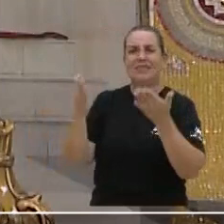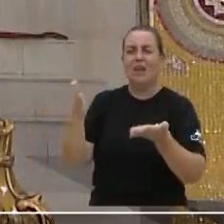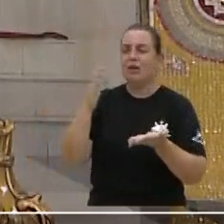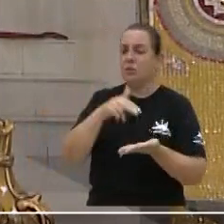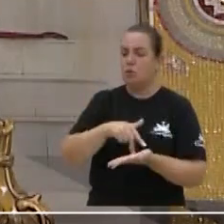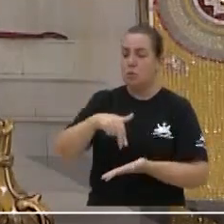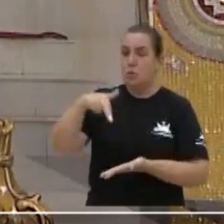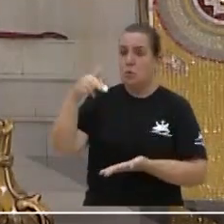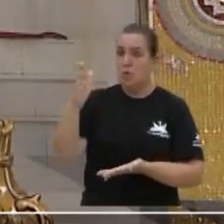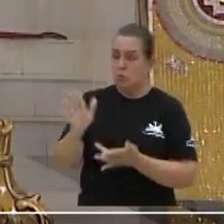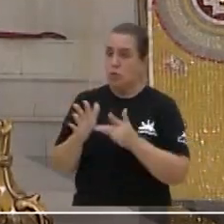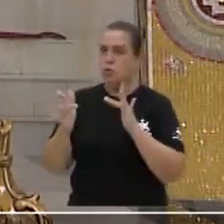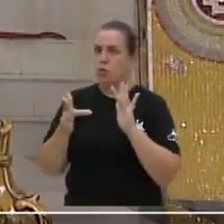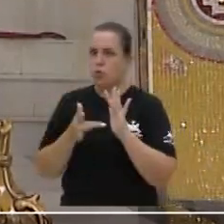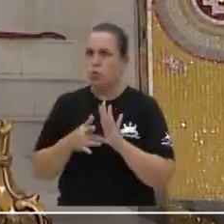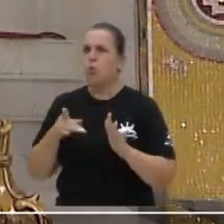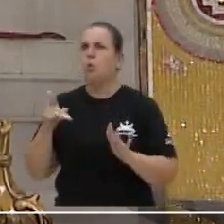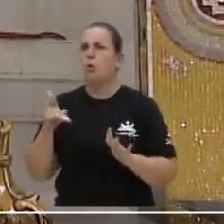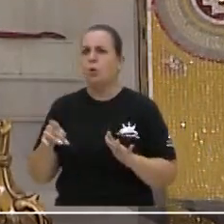pascal.